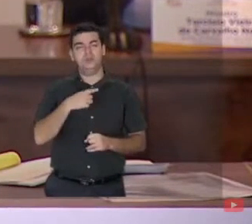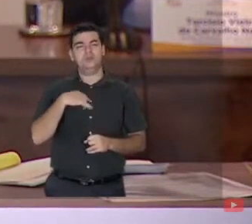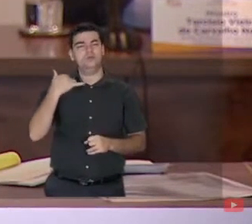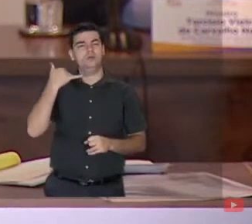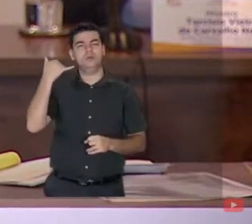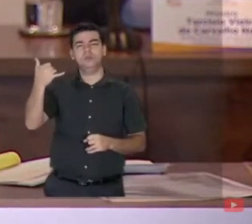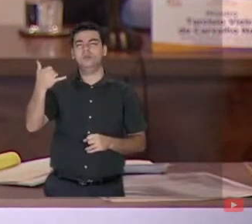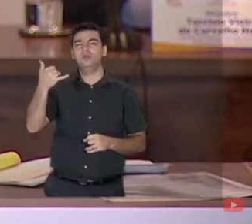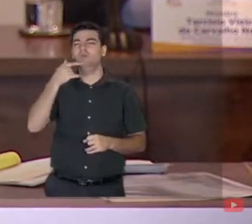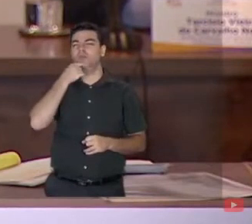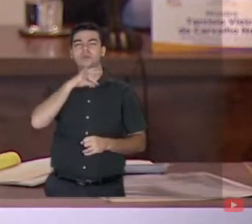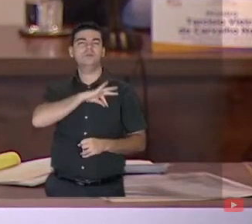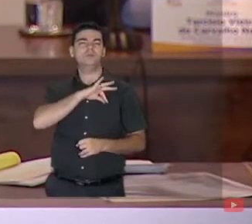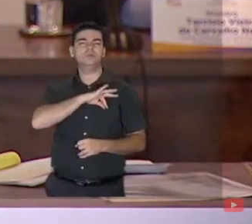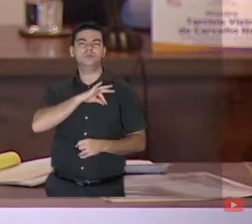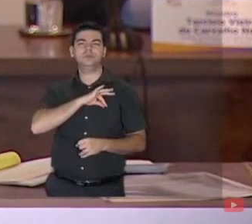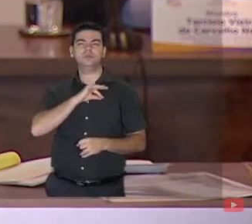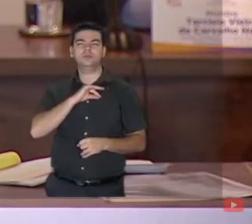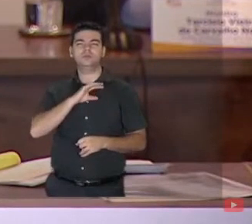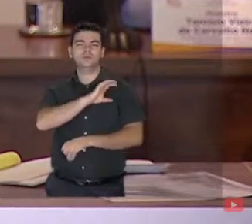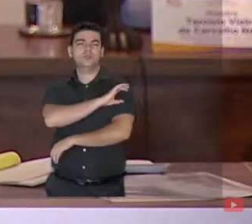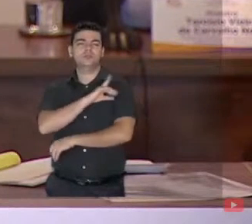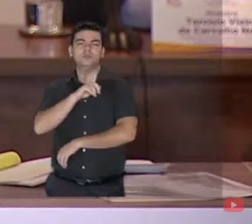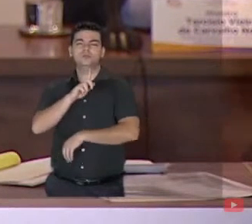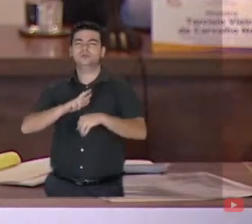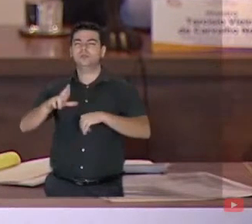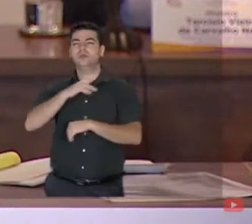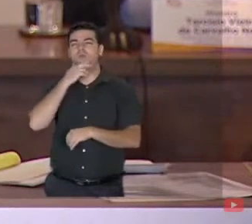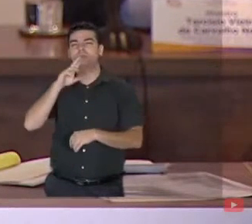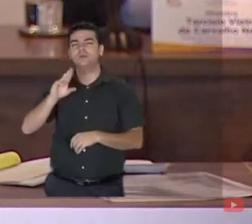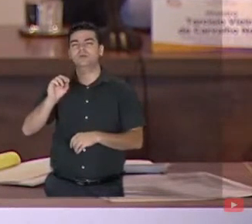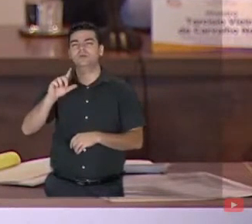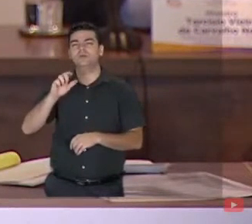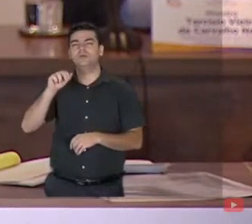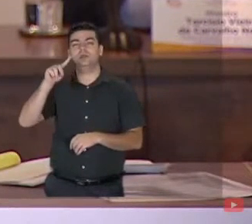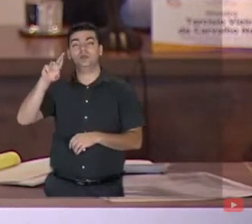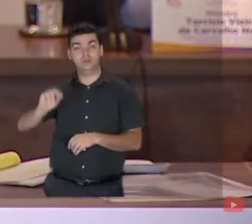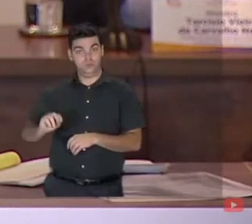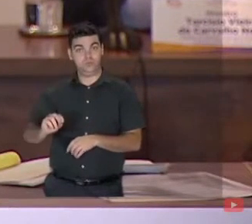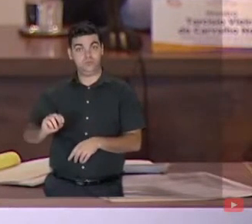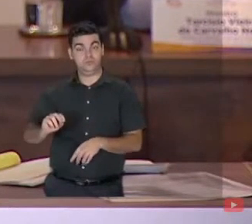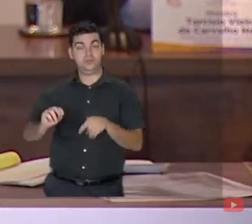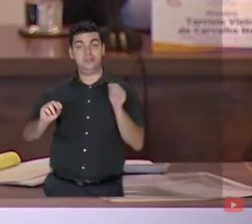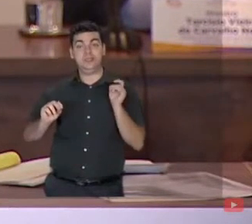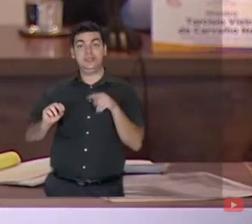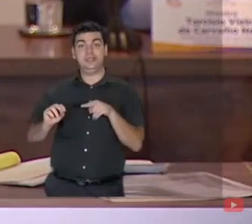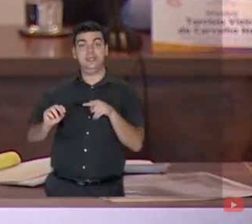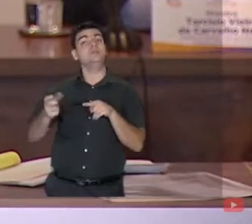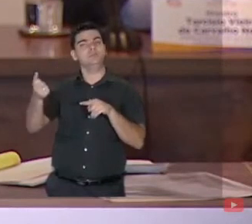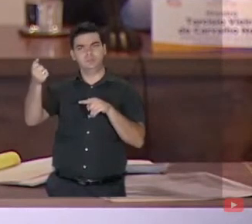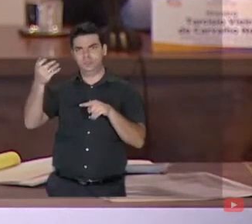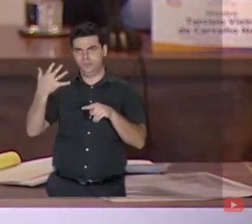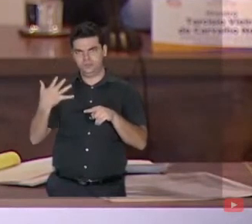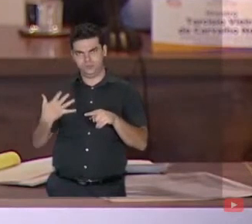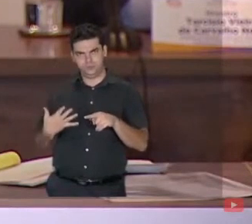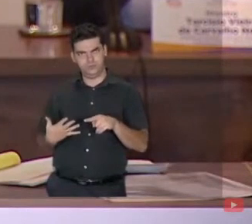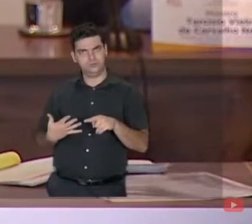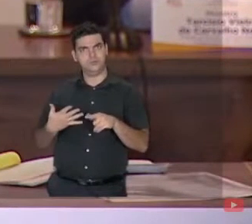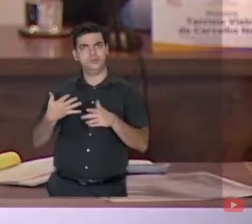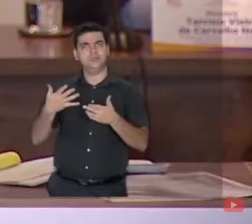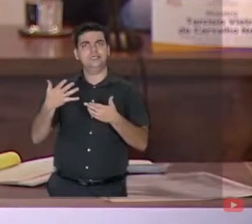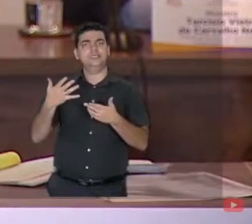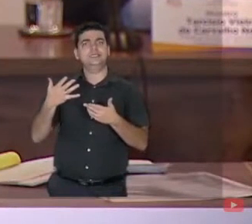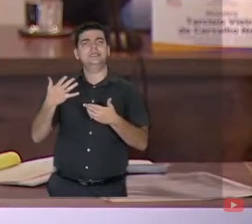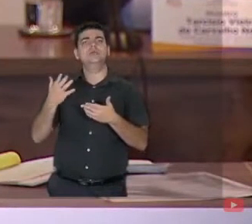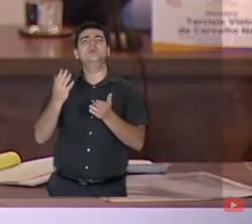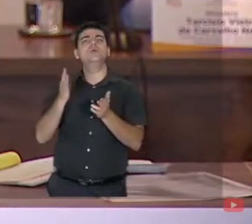o diretor-geral da Polícia Federal, doutor Rolando Alexandre. Ele expôs